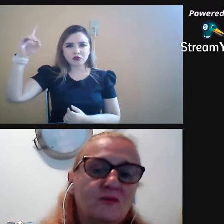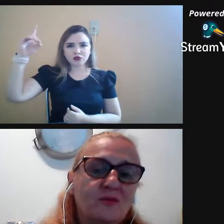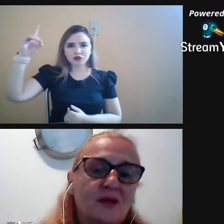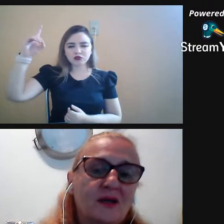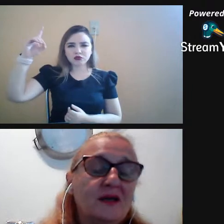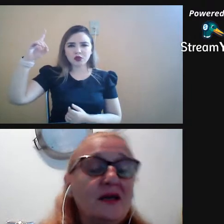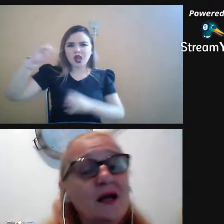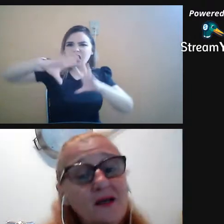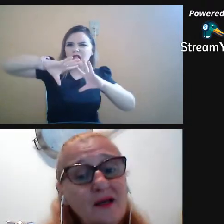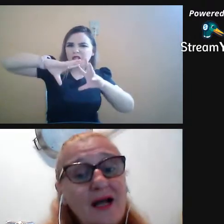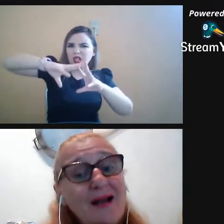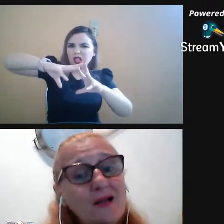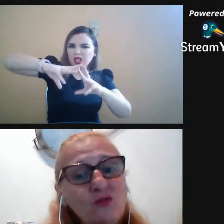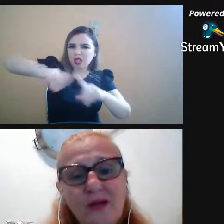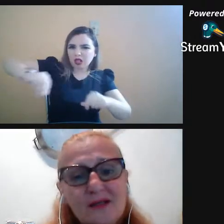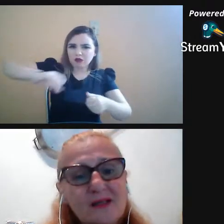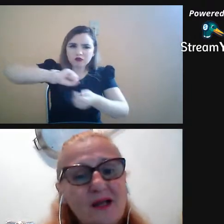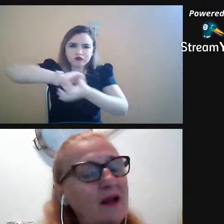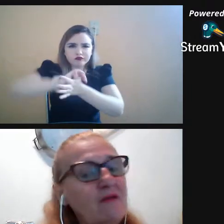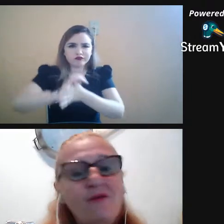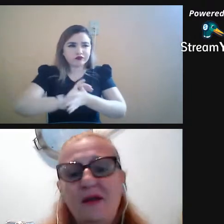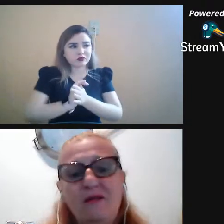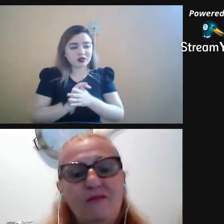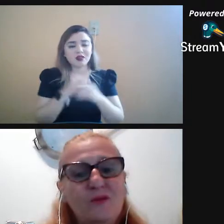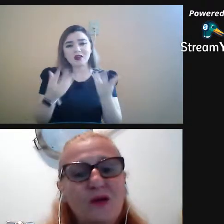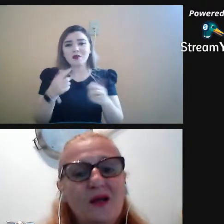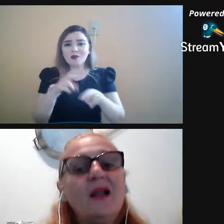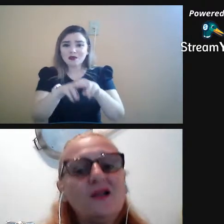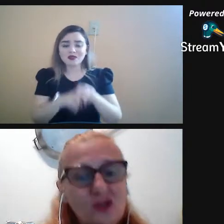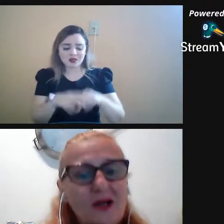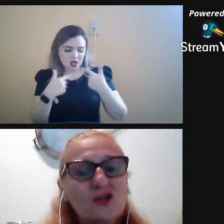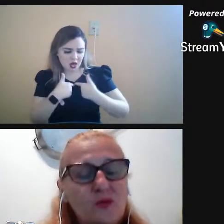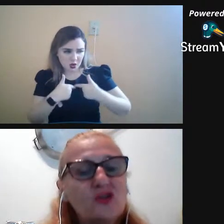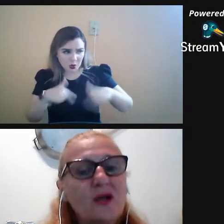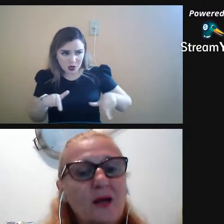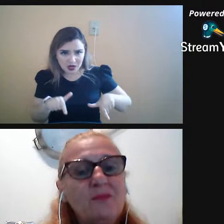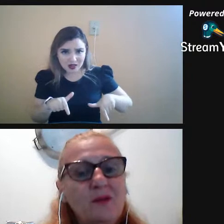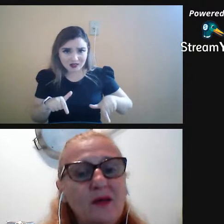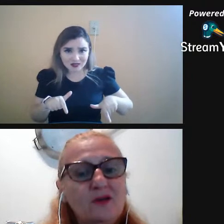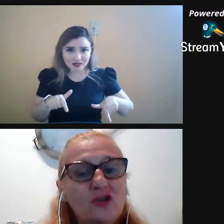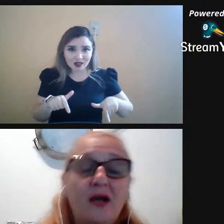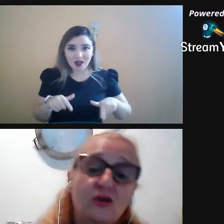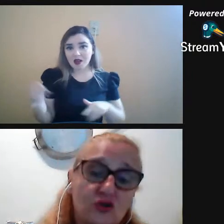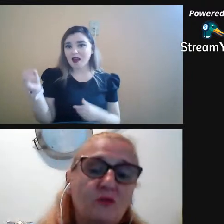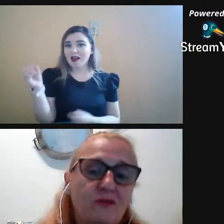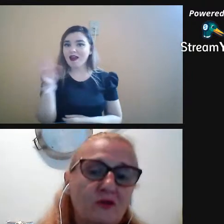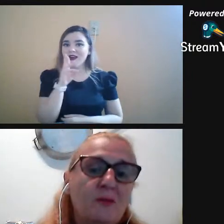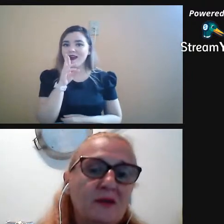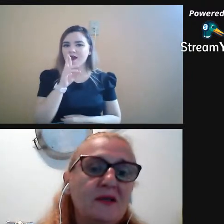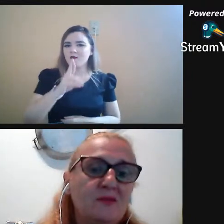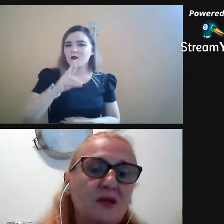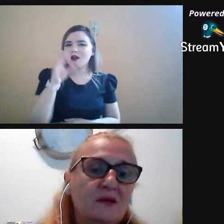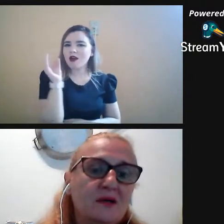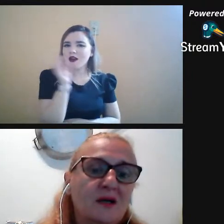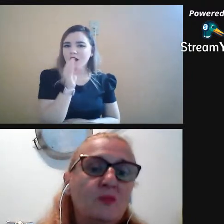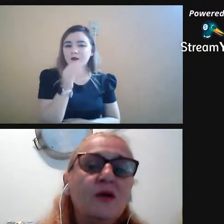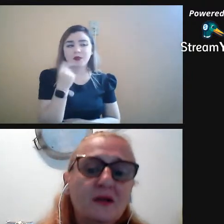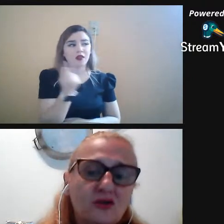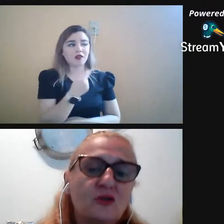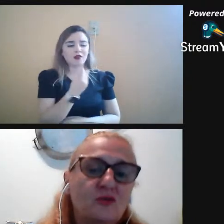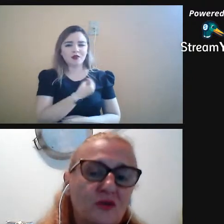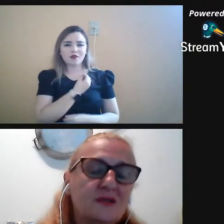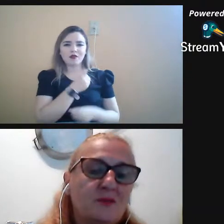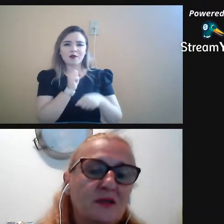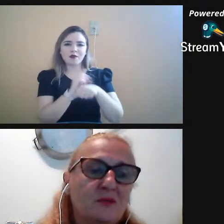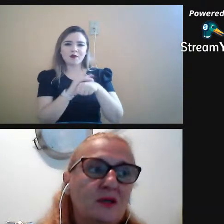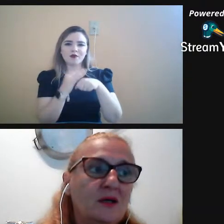ambiente. E aí a natureza, ela é infalível. Ela te dá a resposta rapidamente. Aí nós estamos vivendo uma pandemia. Por que, que